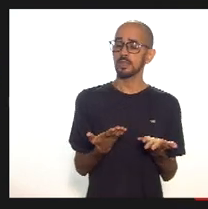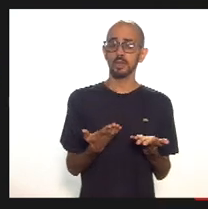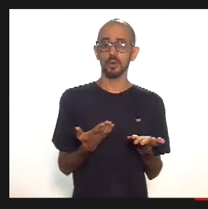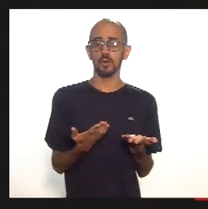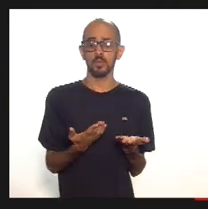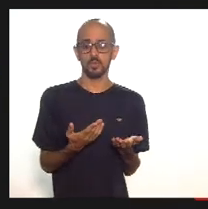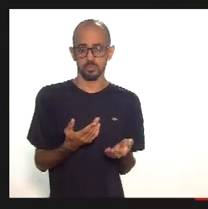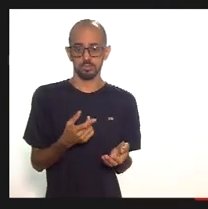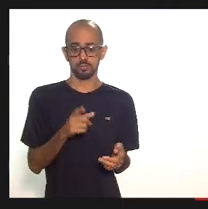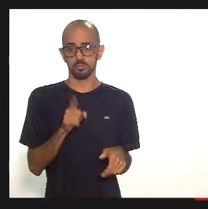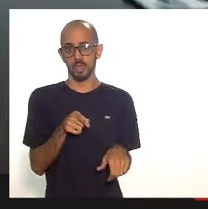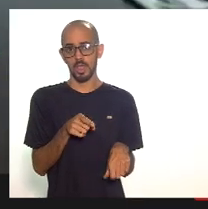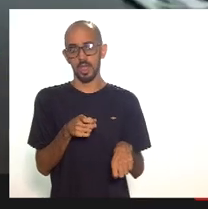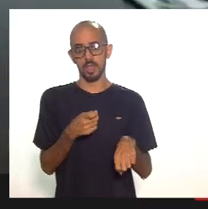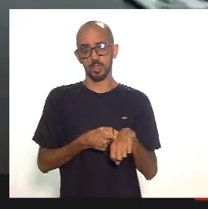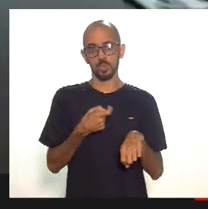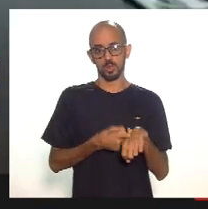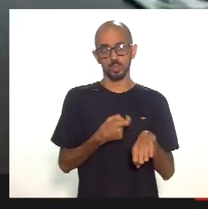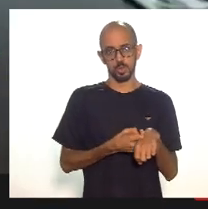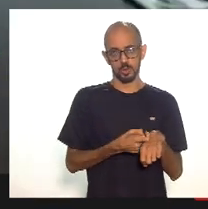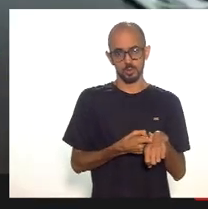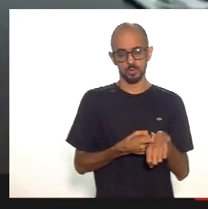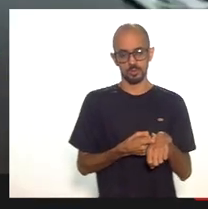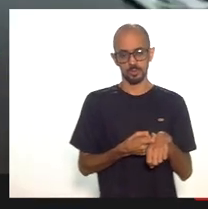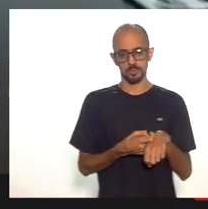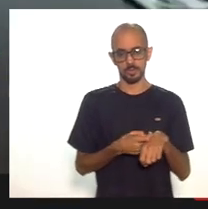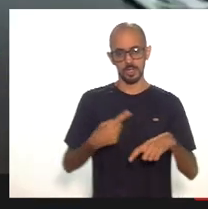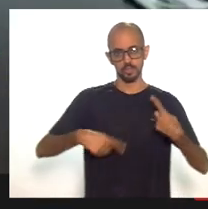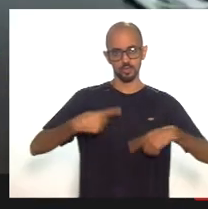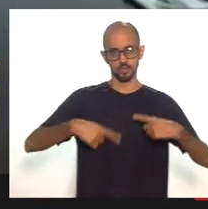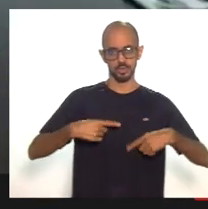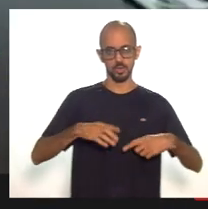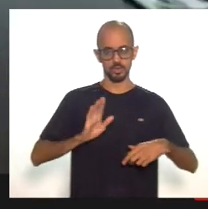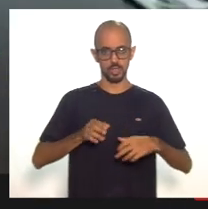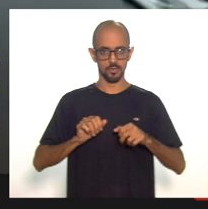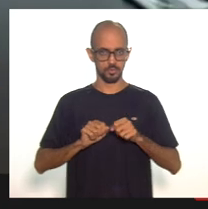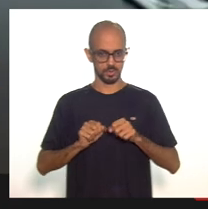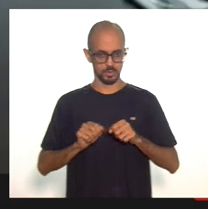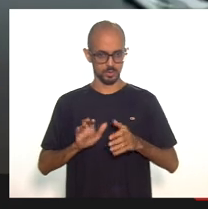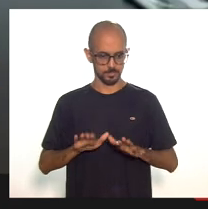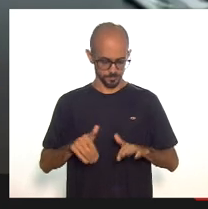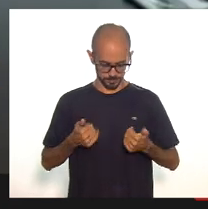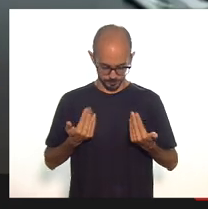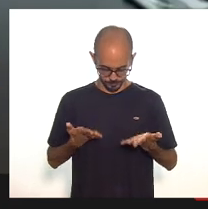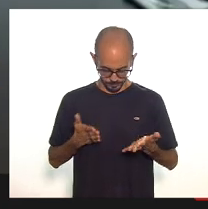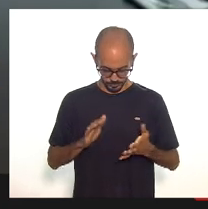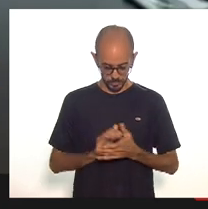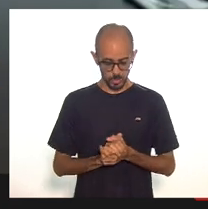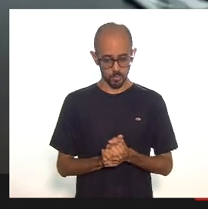meia dura que eu tive com o pessoal financeiro. Pois bem, isso aí é quanto. Eu acho que isso é